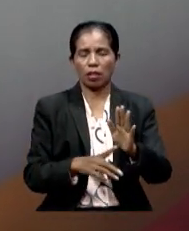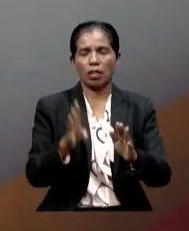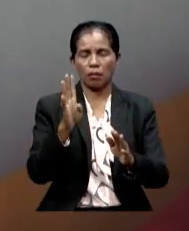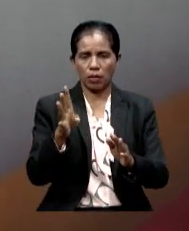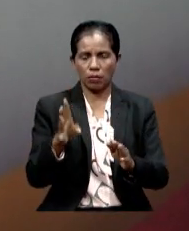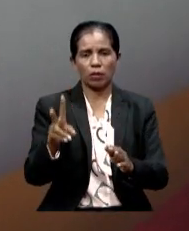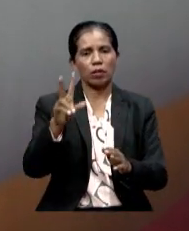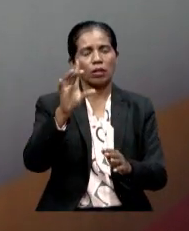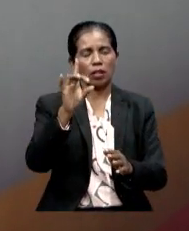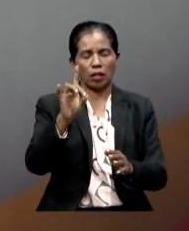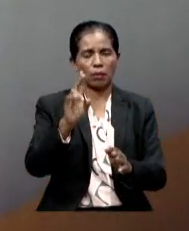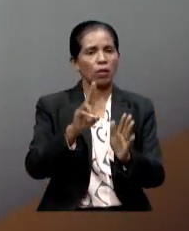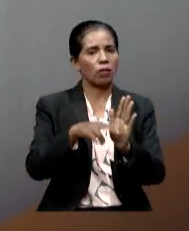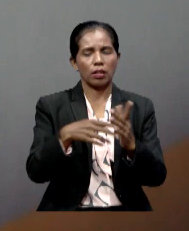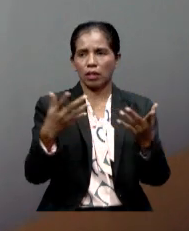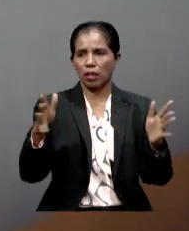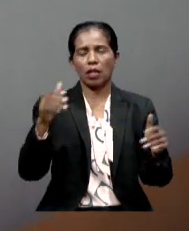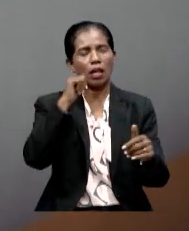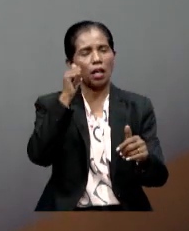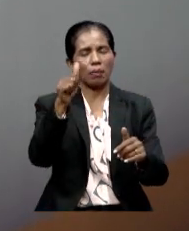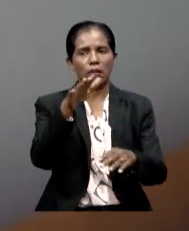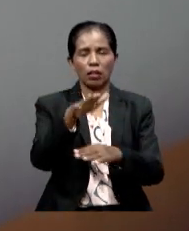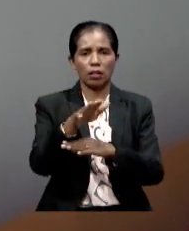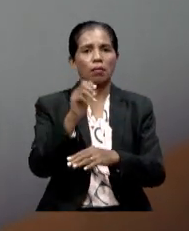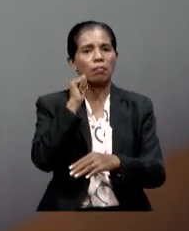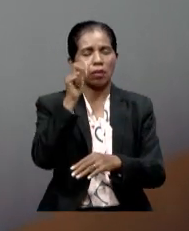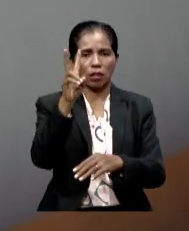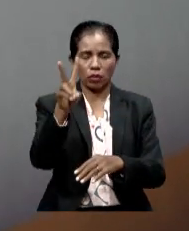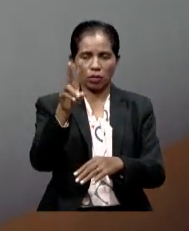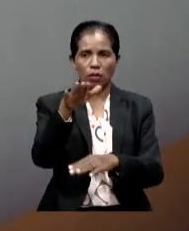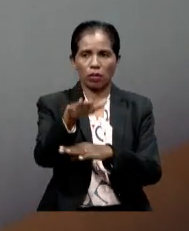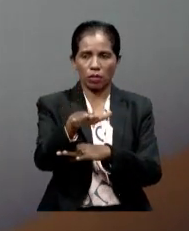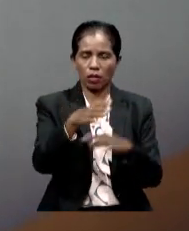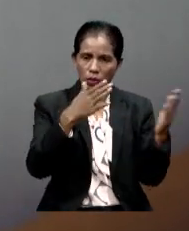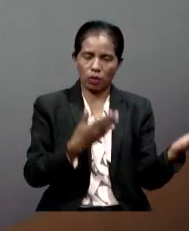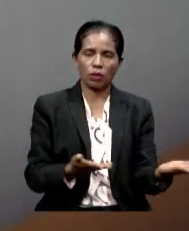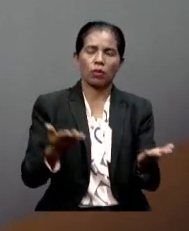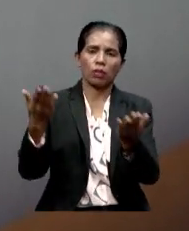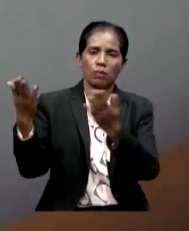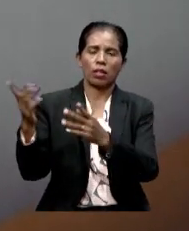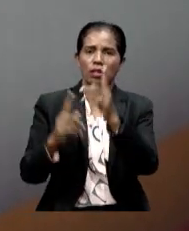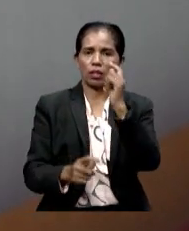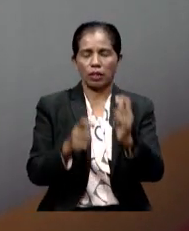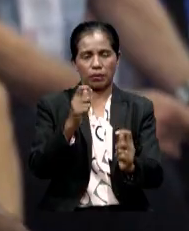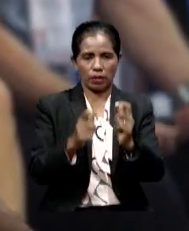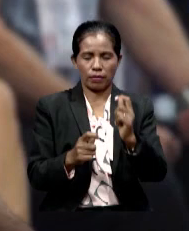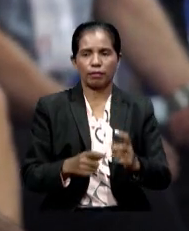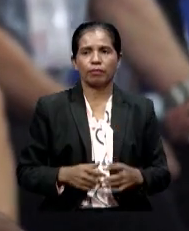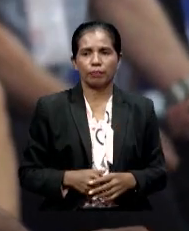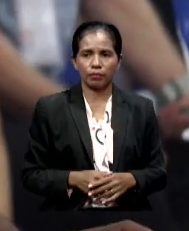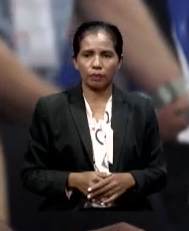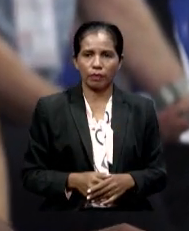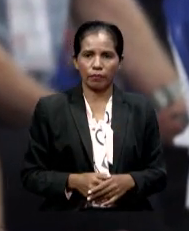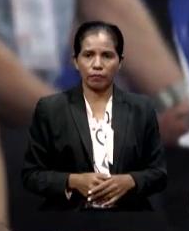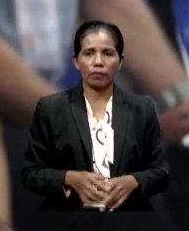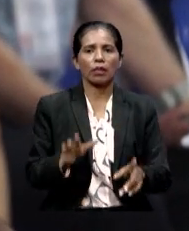lain ama lokrai baru lokrai sesam bawa tribunal eh berkurs. E